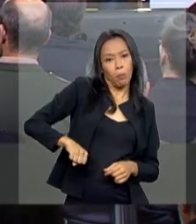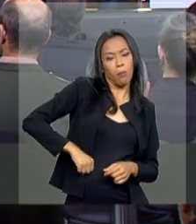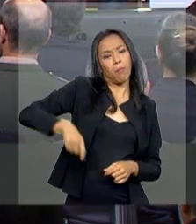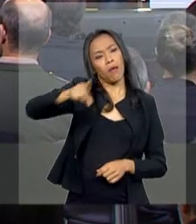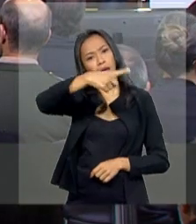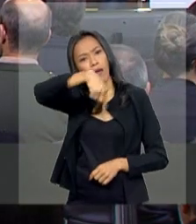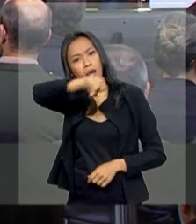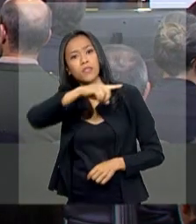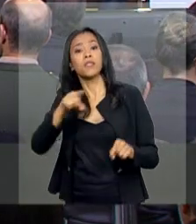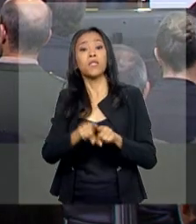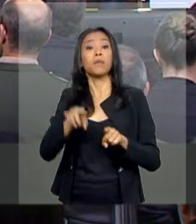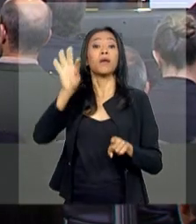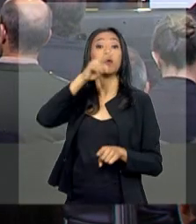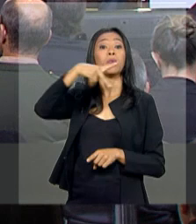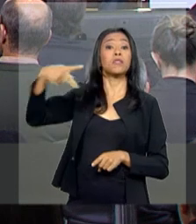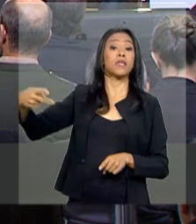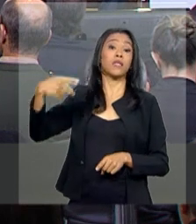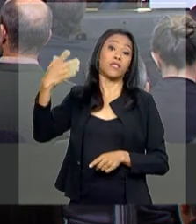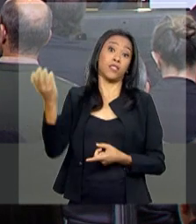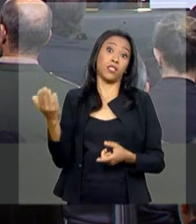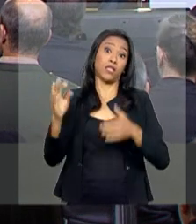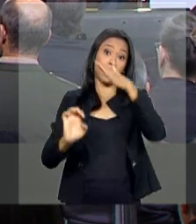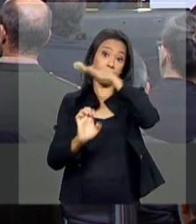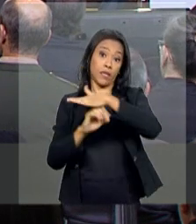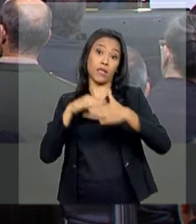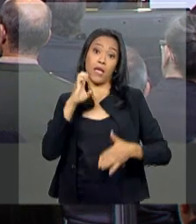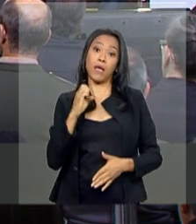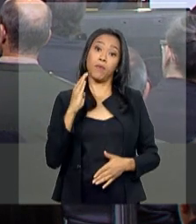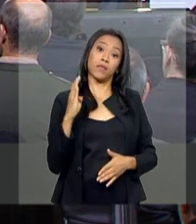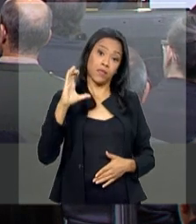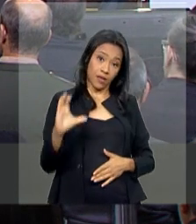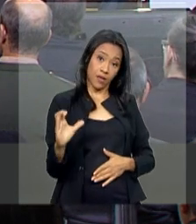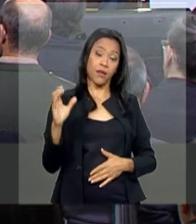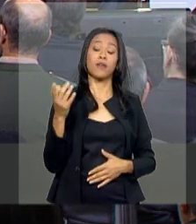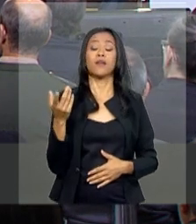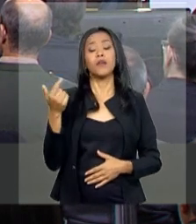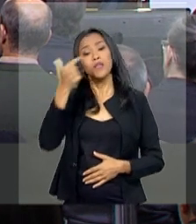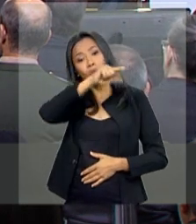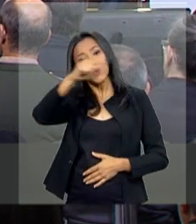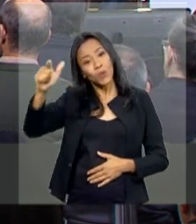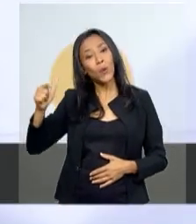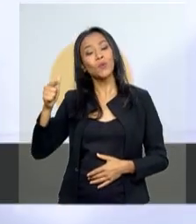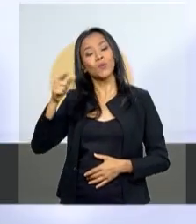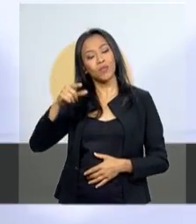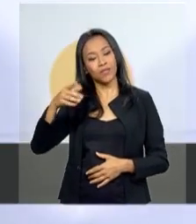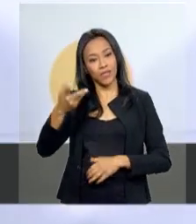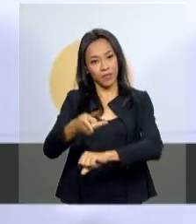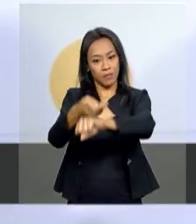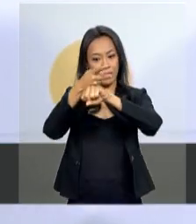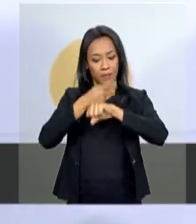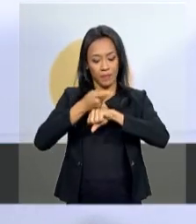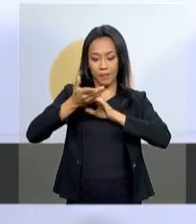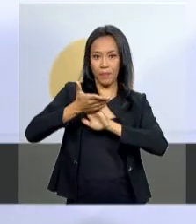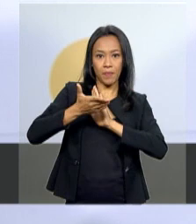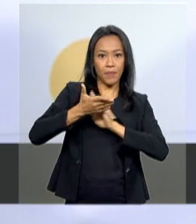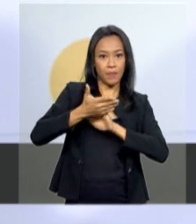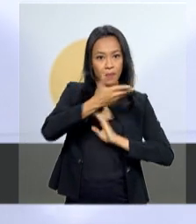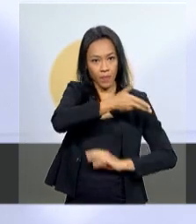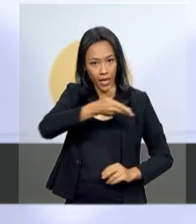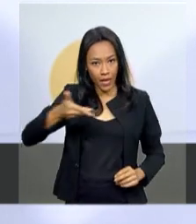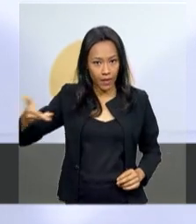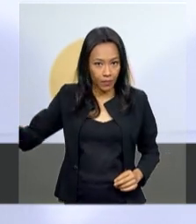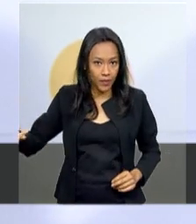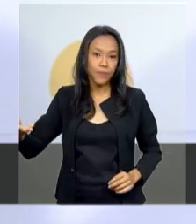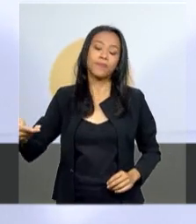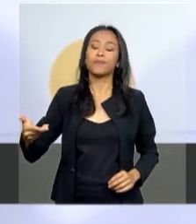diretor-presidente da bbc especialmente os vencedores do prêmio viva voluntário é não preciso dizer